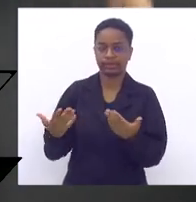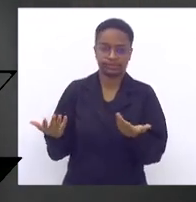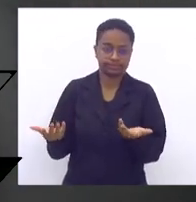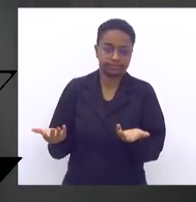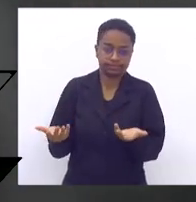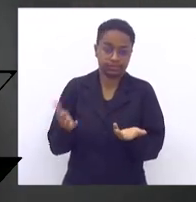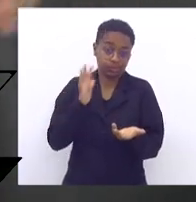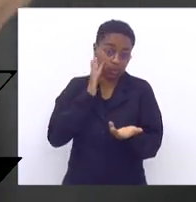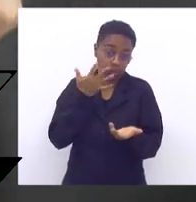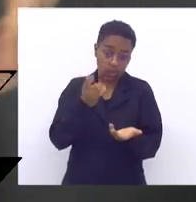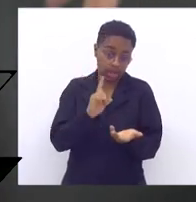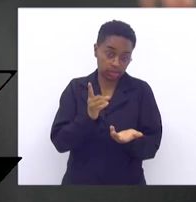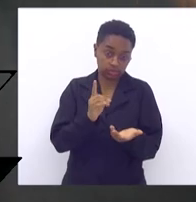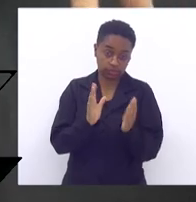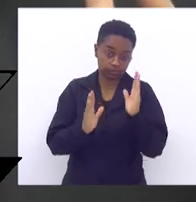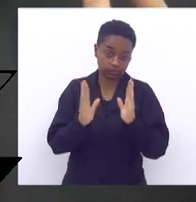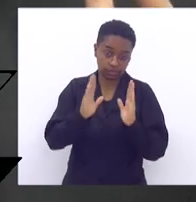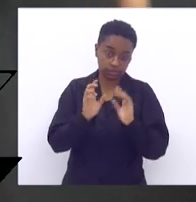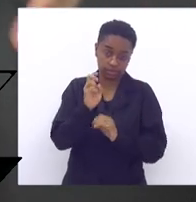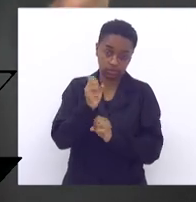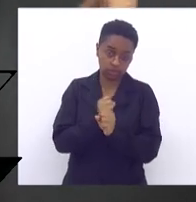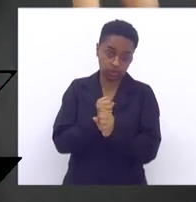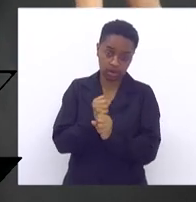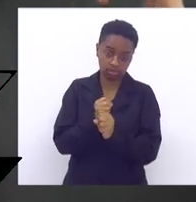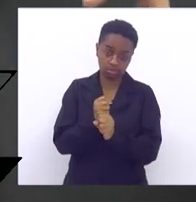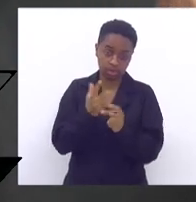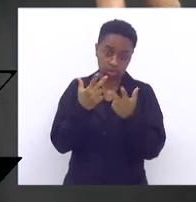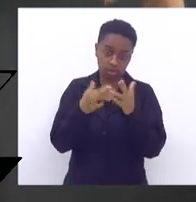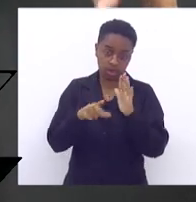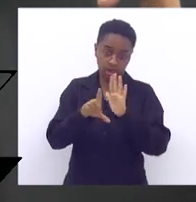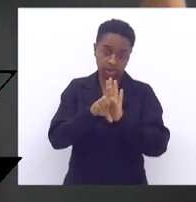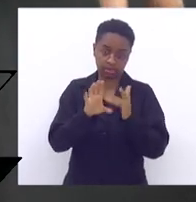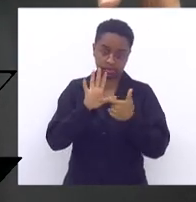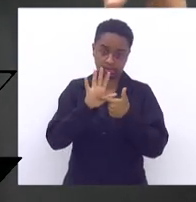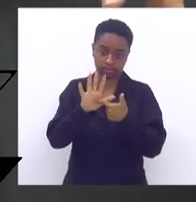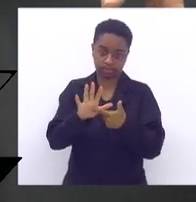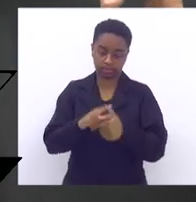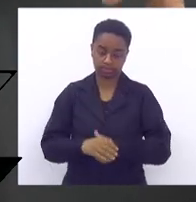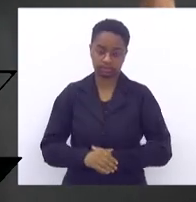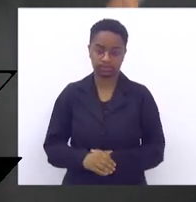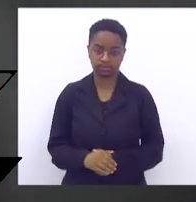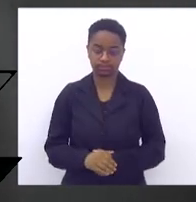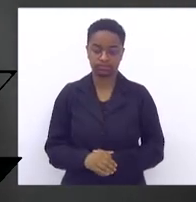não se resolve nos 5 anos, conforme a legislação.